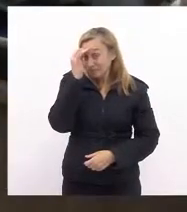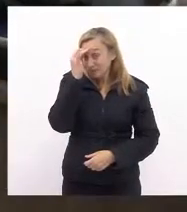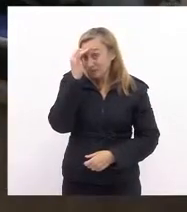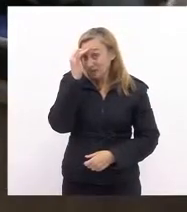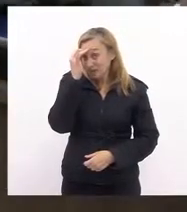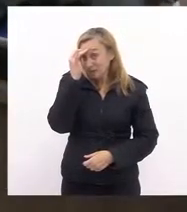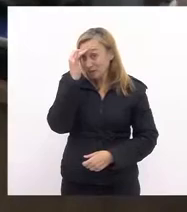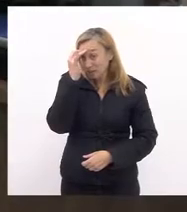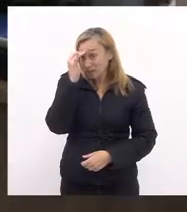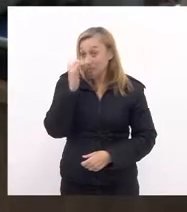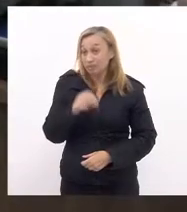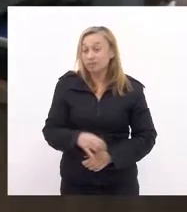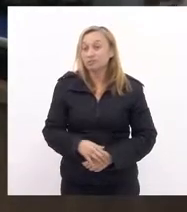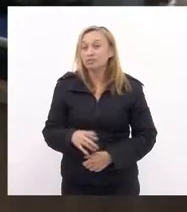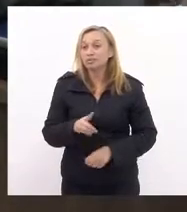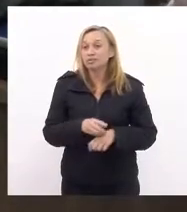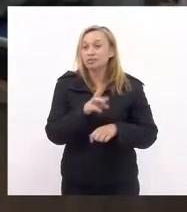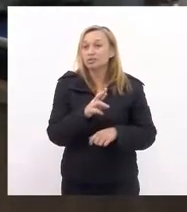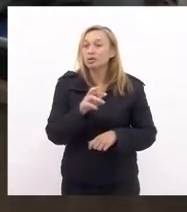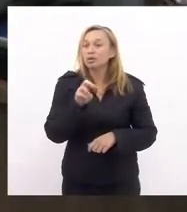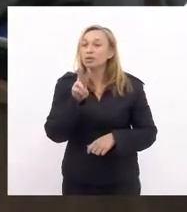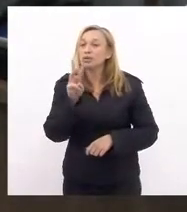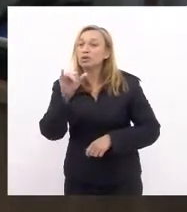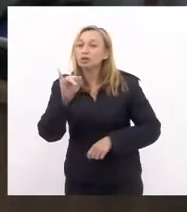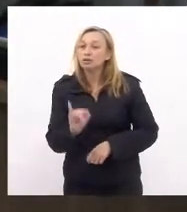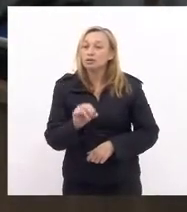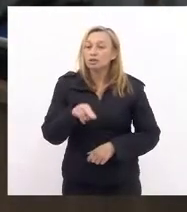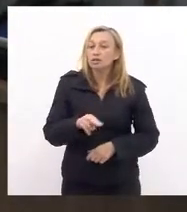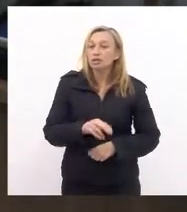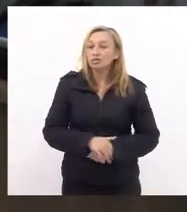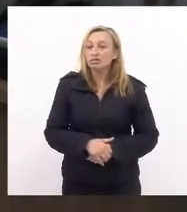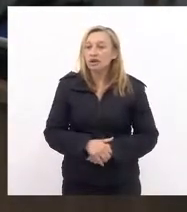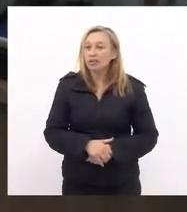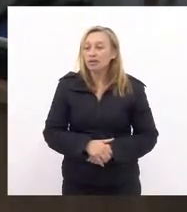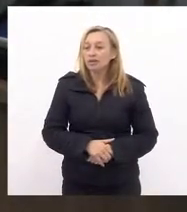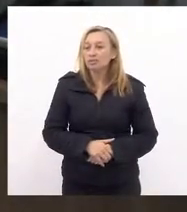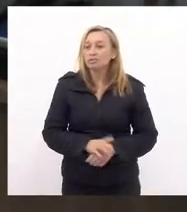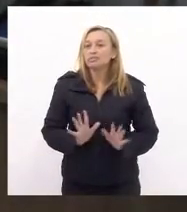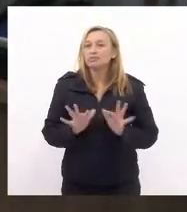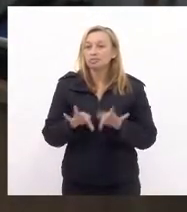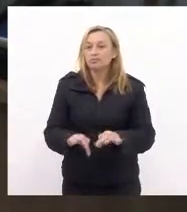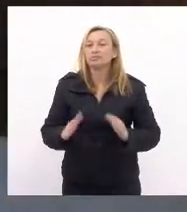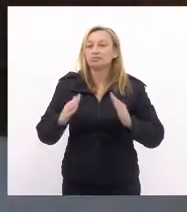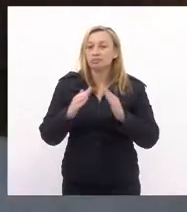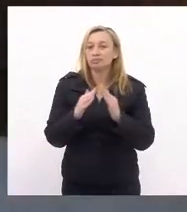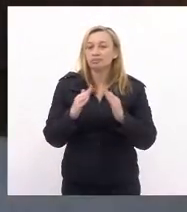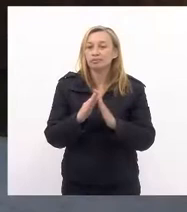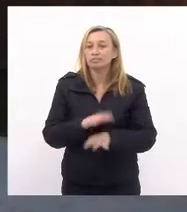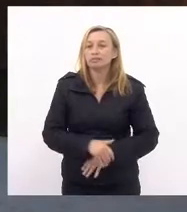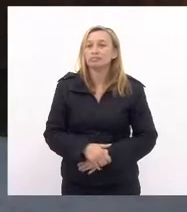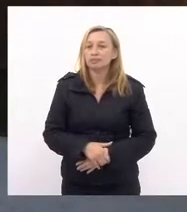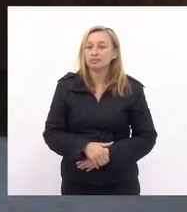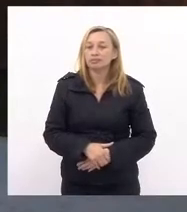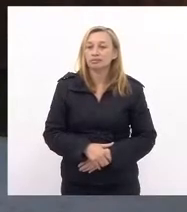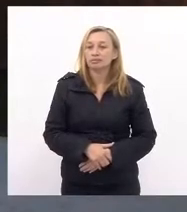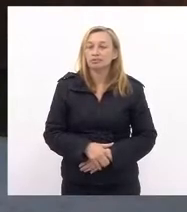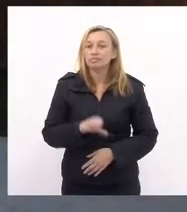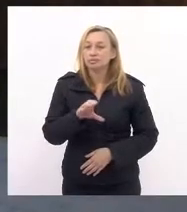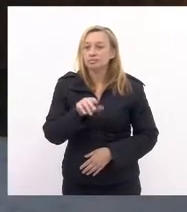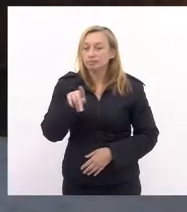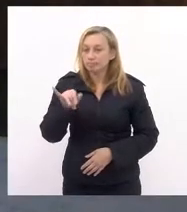Obrigada, doutor Nilson. Nós temos aqui, nós acabamos de concluir aqui na casa, uma